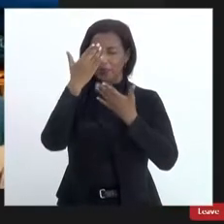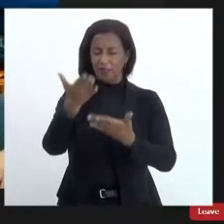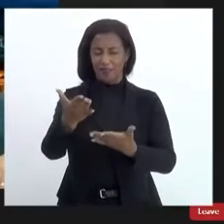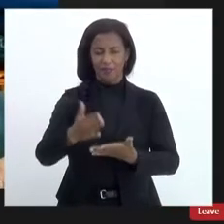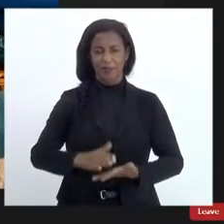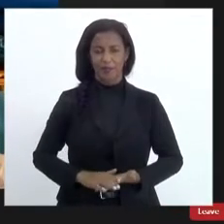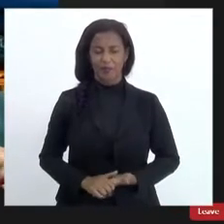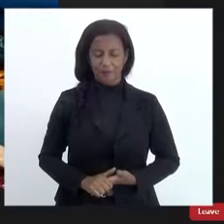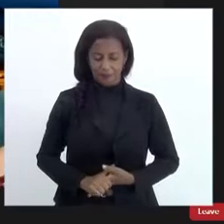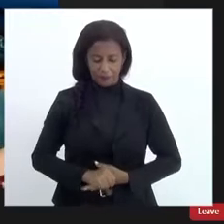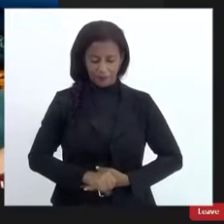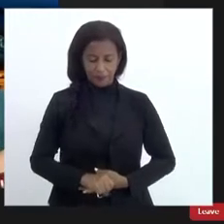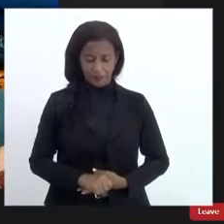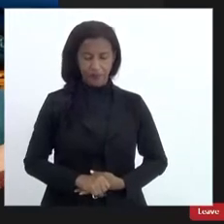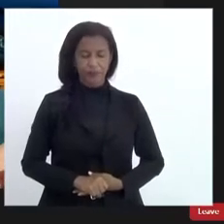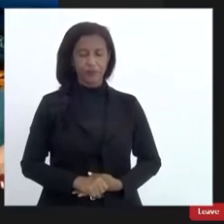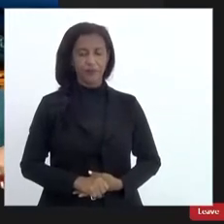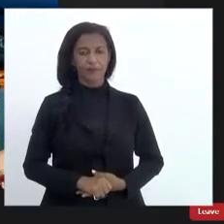Daniele.